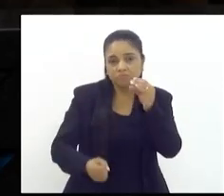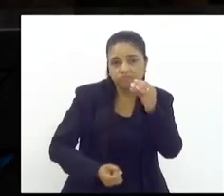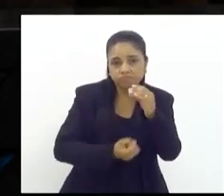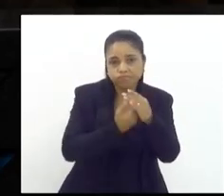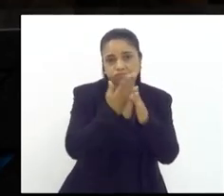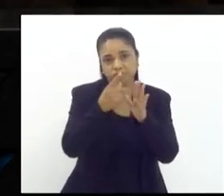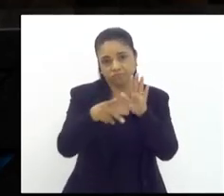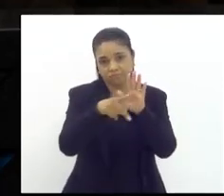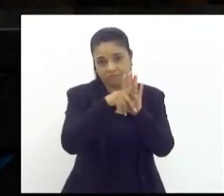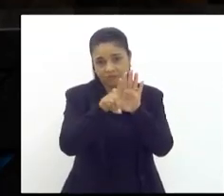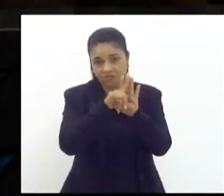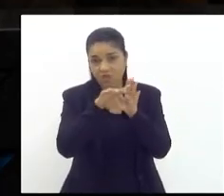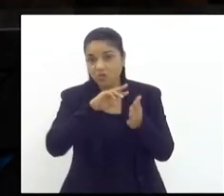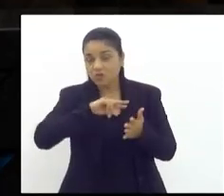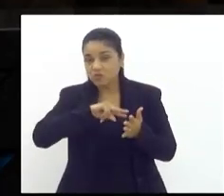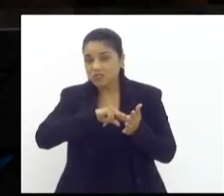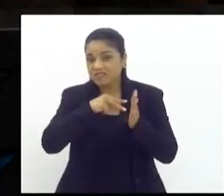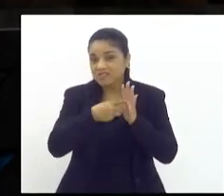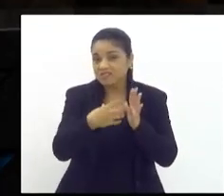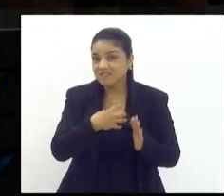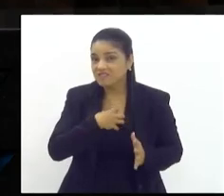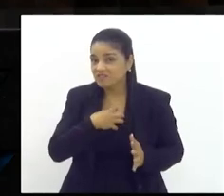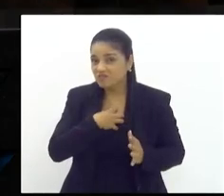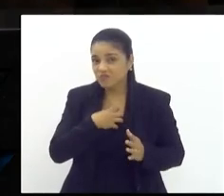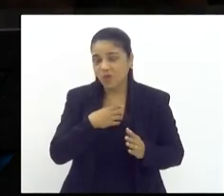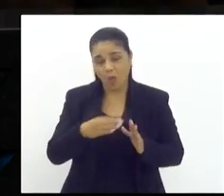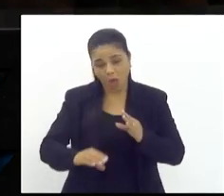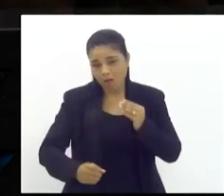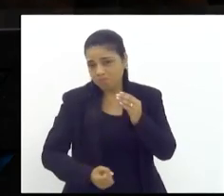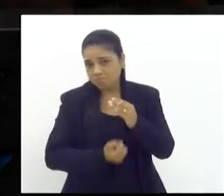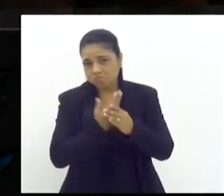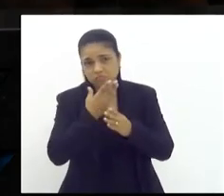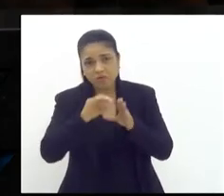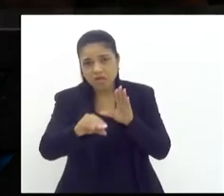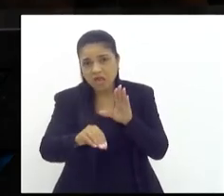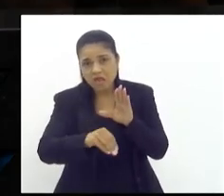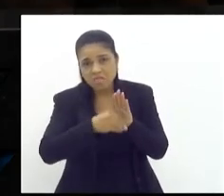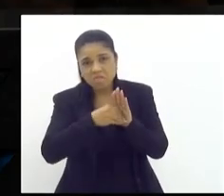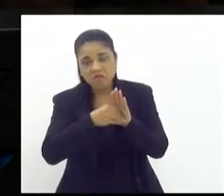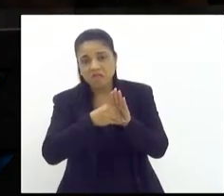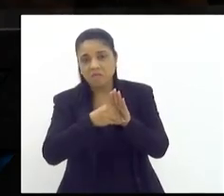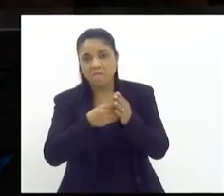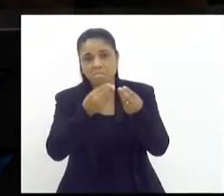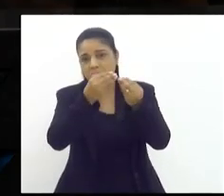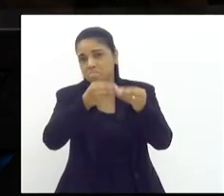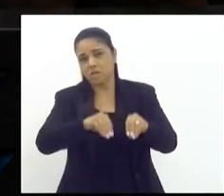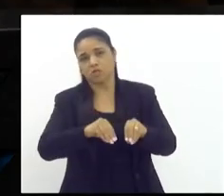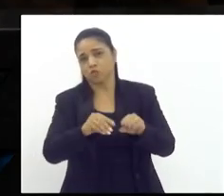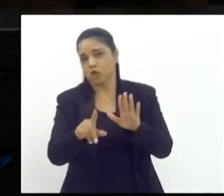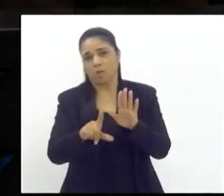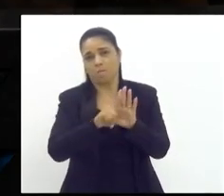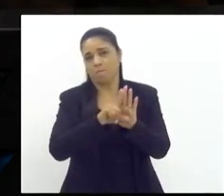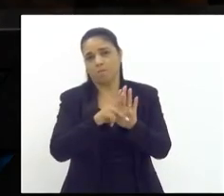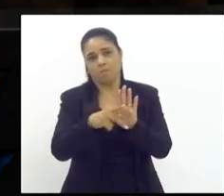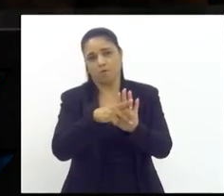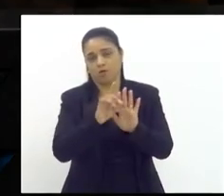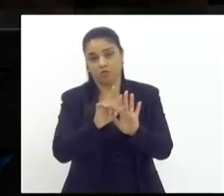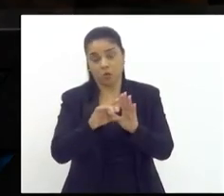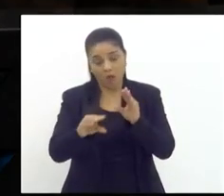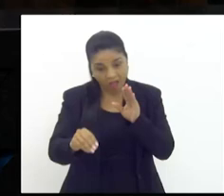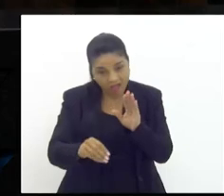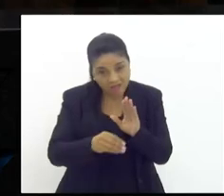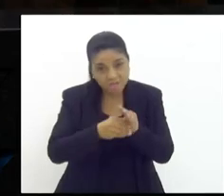até porque eu a sua emenda para prejudicar projeto nenhum quando eu faço emenda